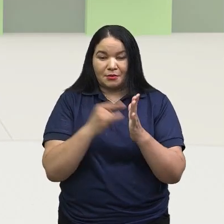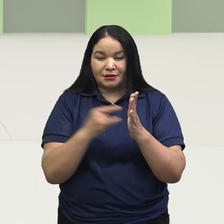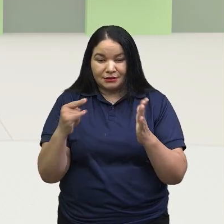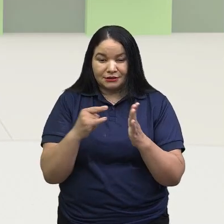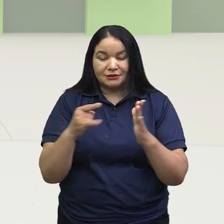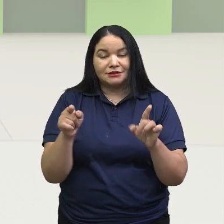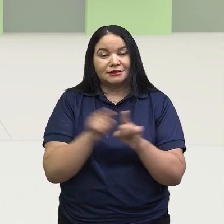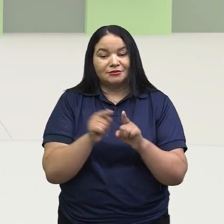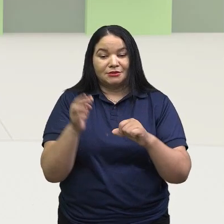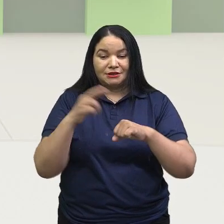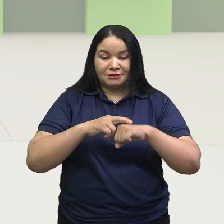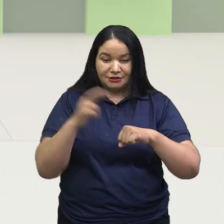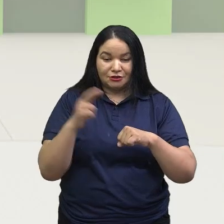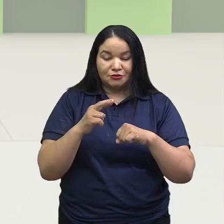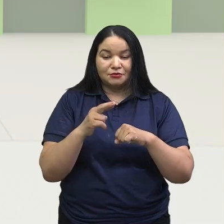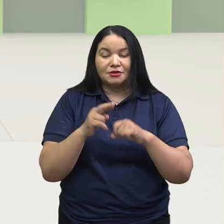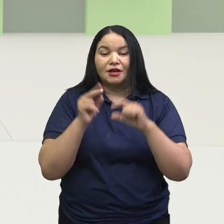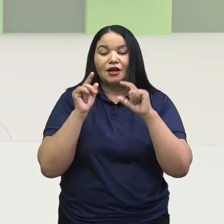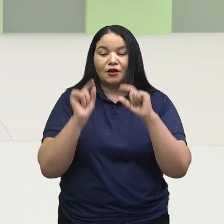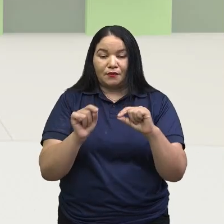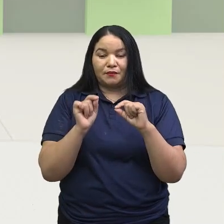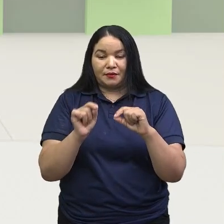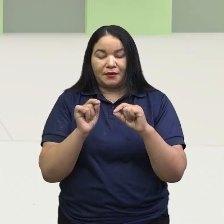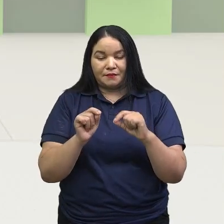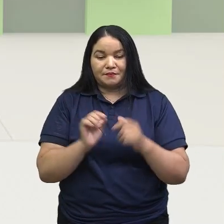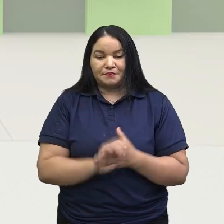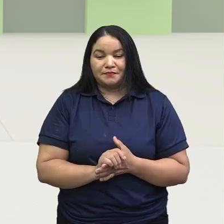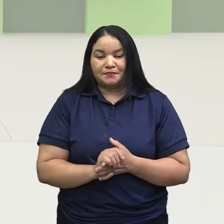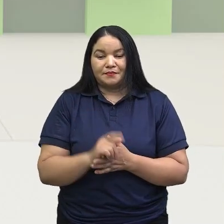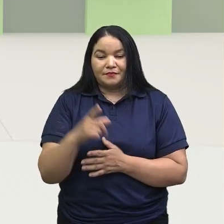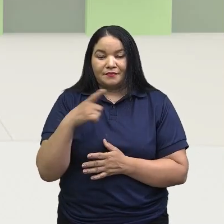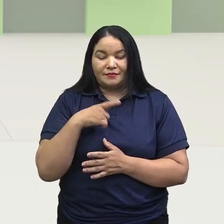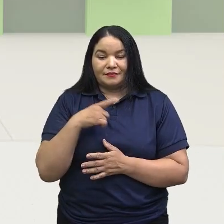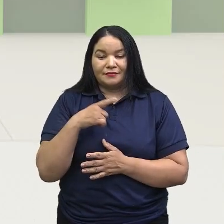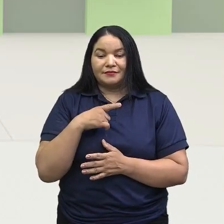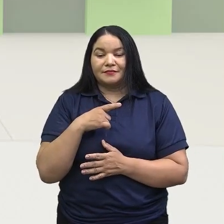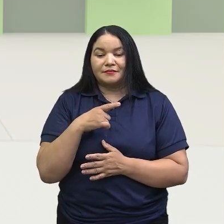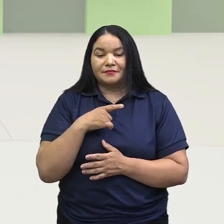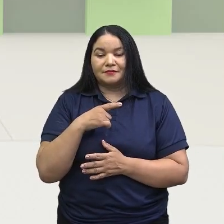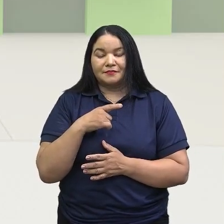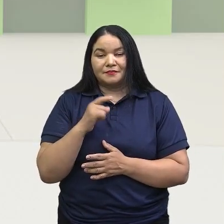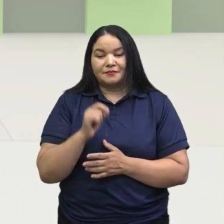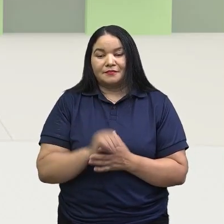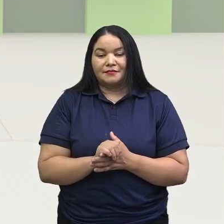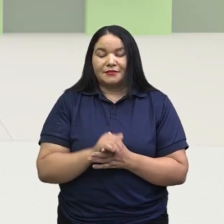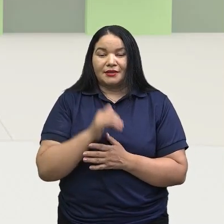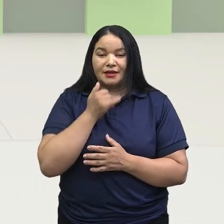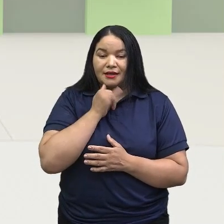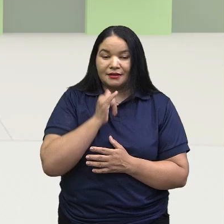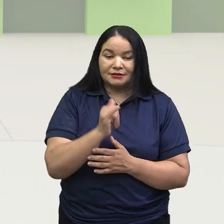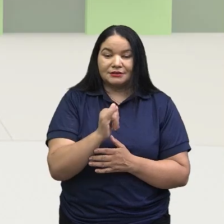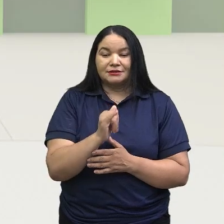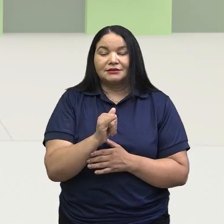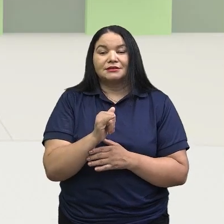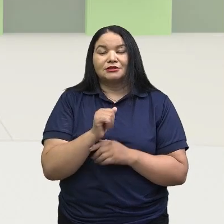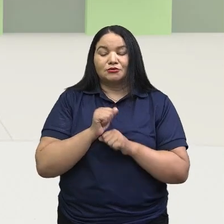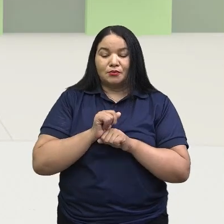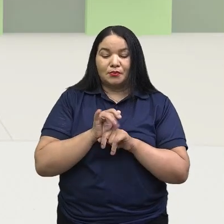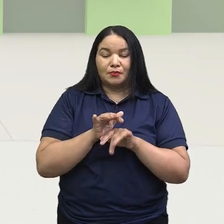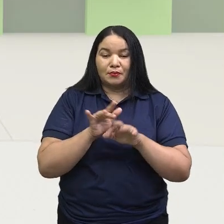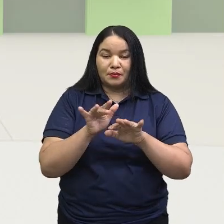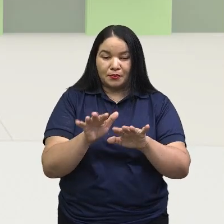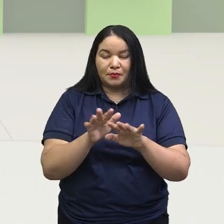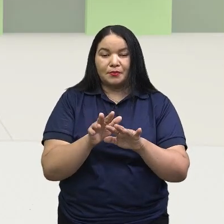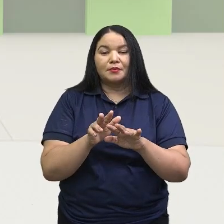ou as radiações eletromagnéticas, você tem que é a radiação, é a energia emitida